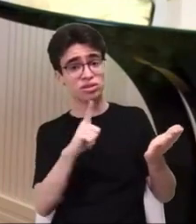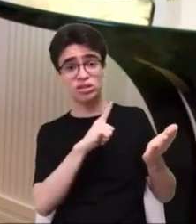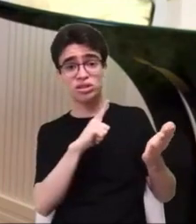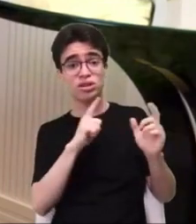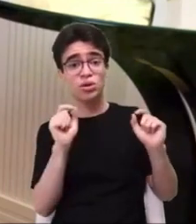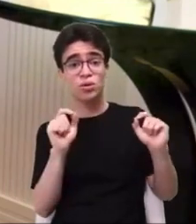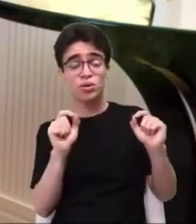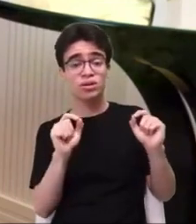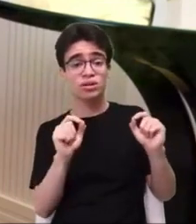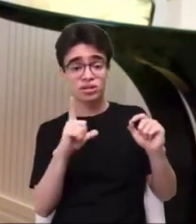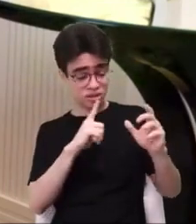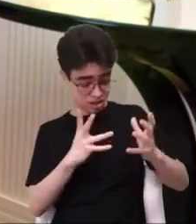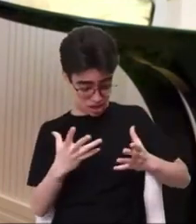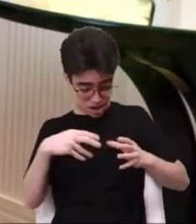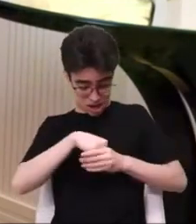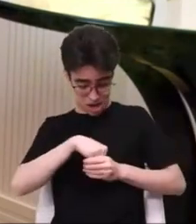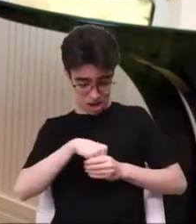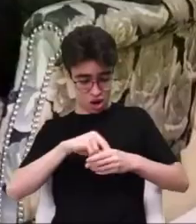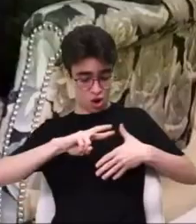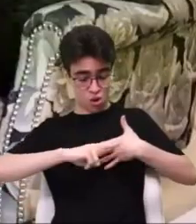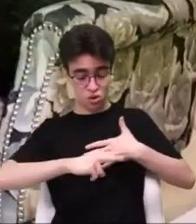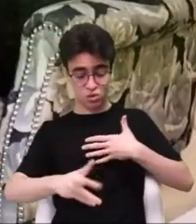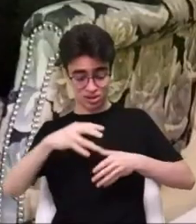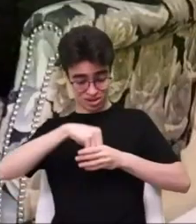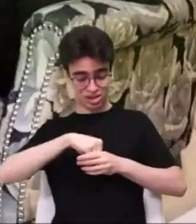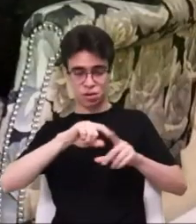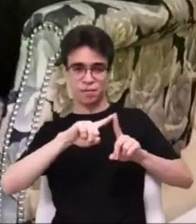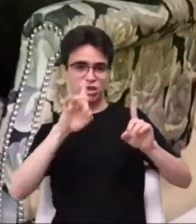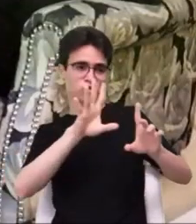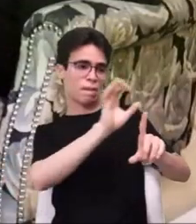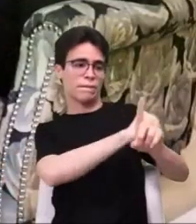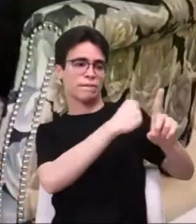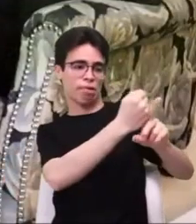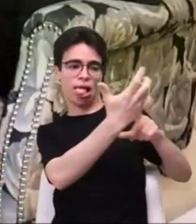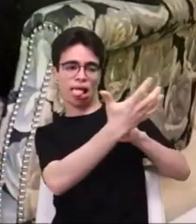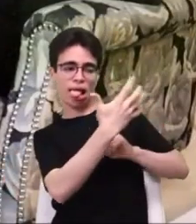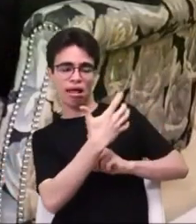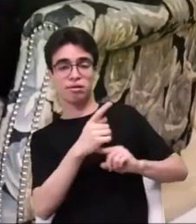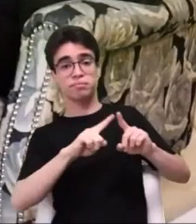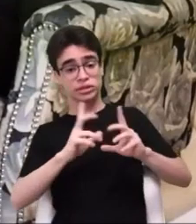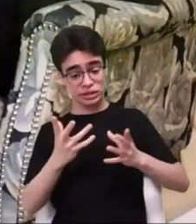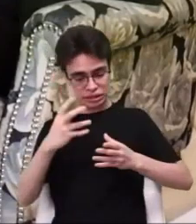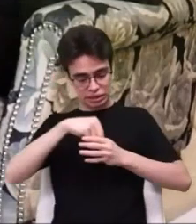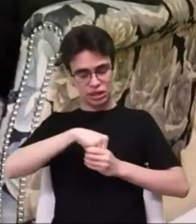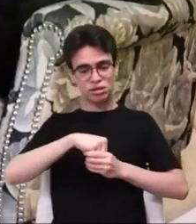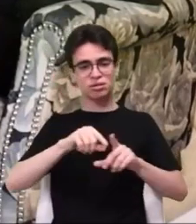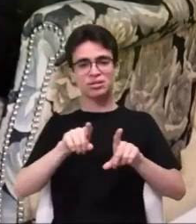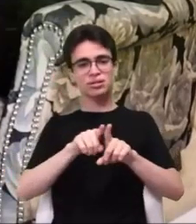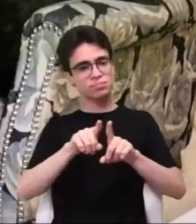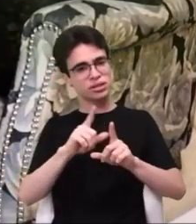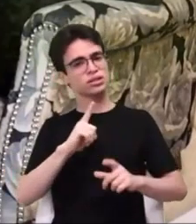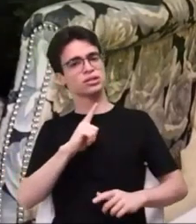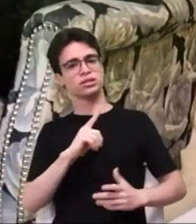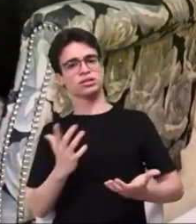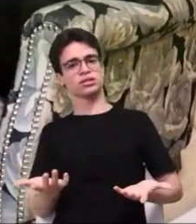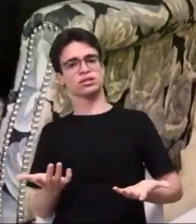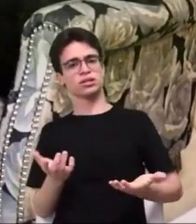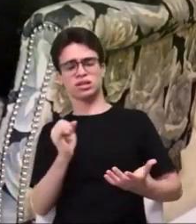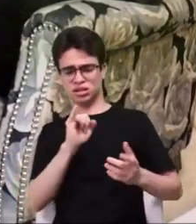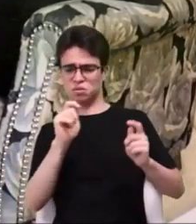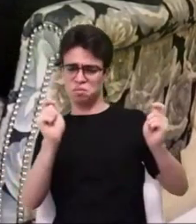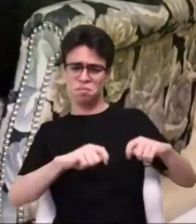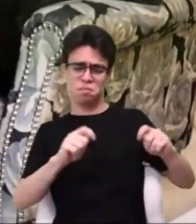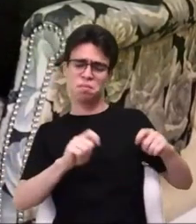causas internas também, não só causas externas. Não é só social a causa, existe uma causa interior. Pode